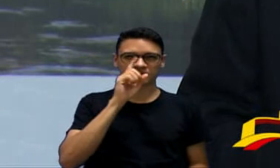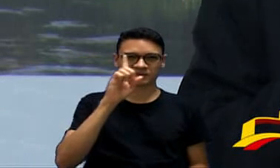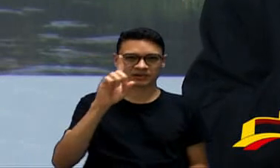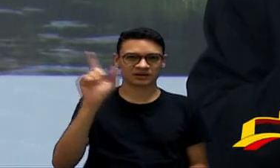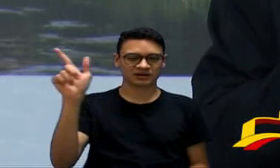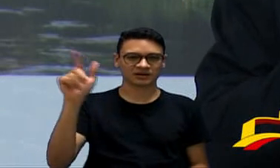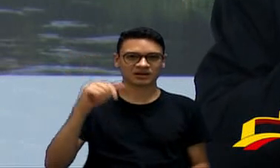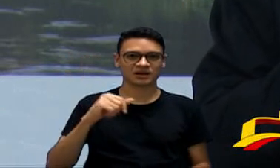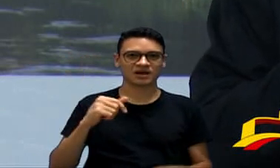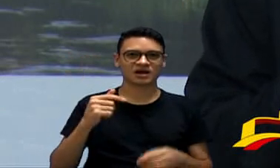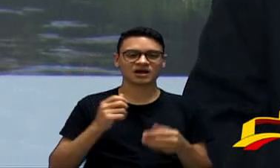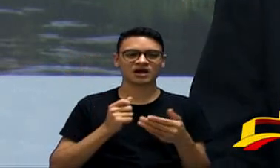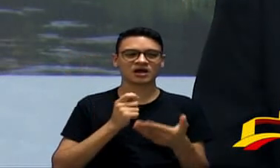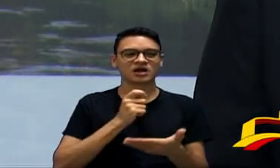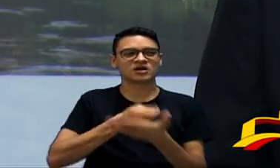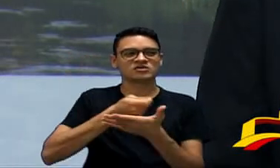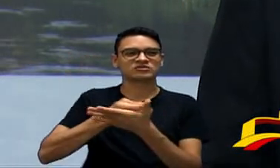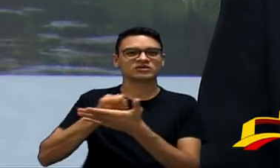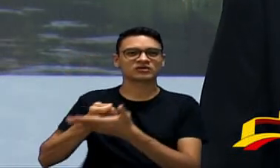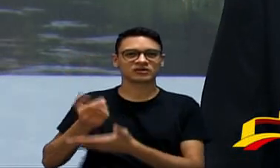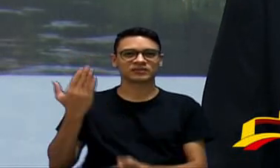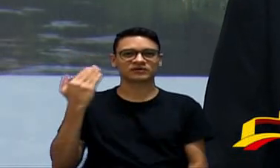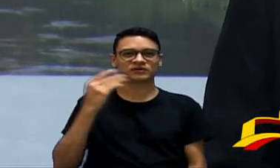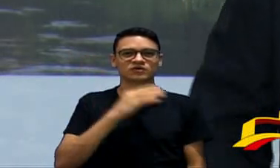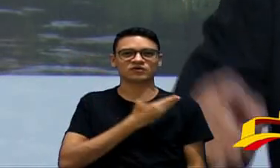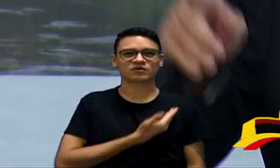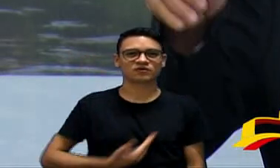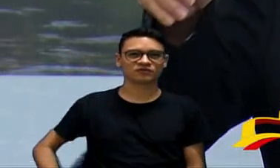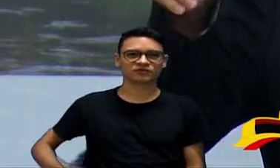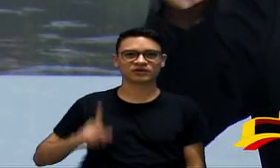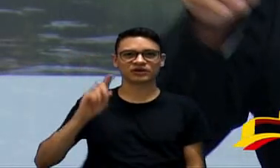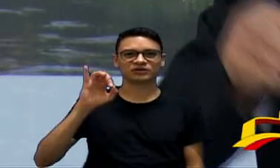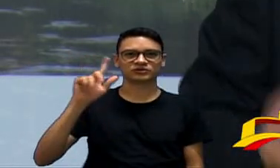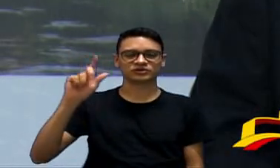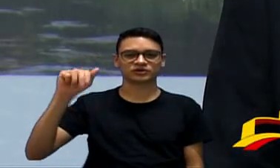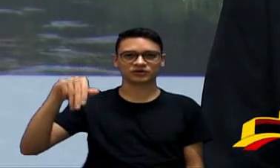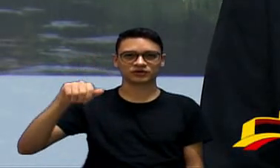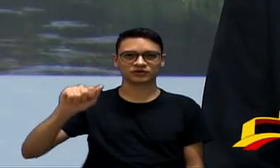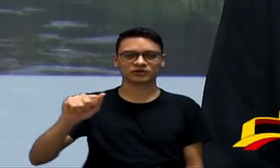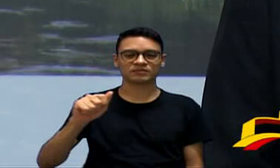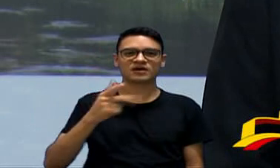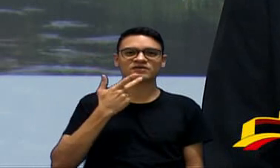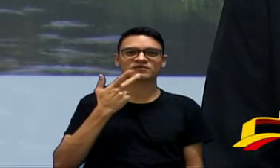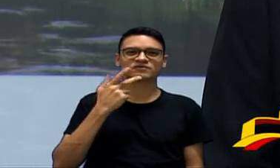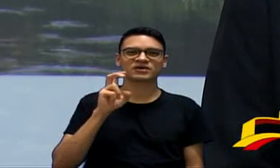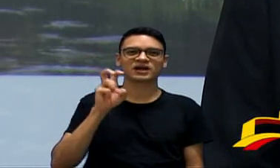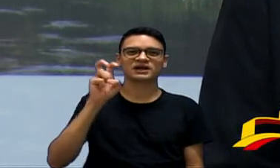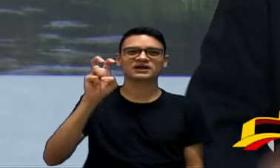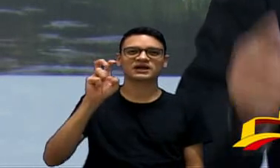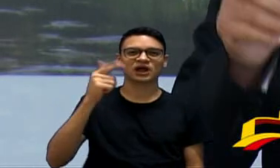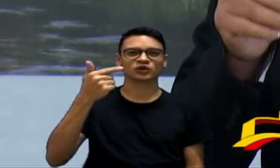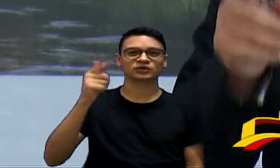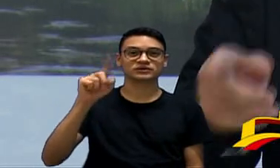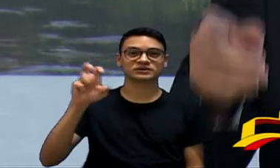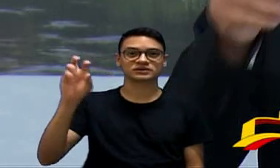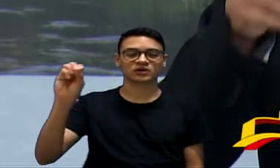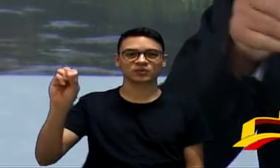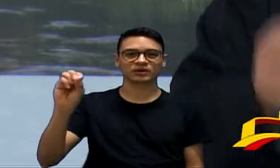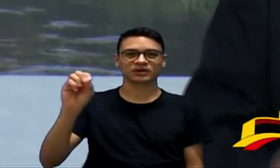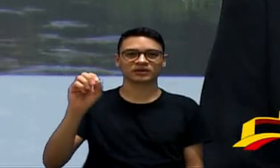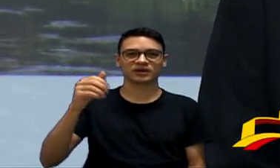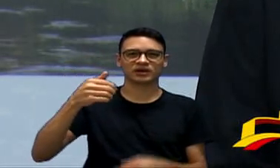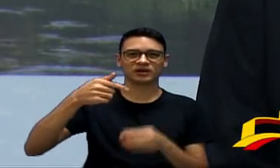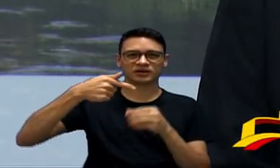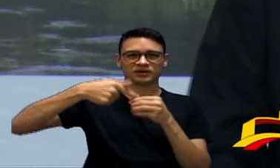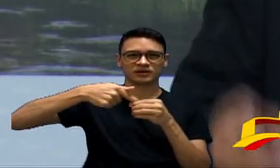Dilma, que custava R$ 2,50 o litro, não tem coragem agora de assumir que custa 8. O botijão de gás, que